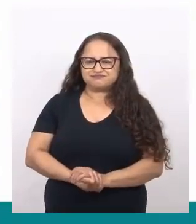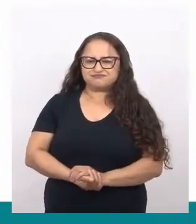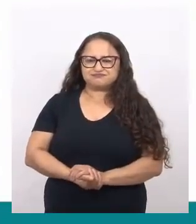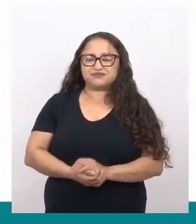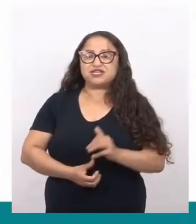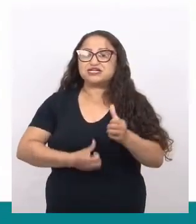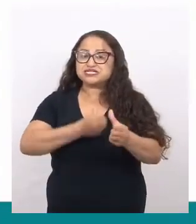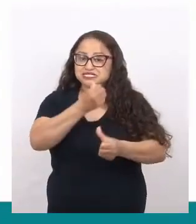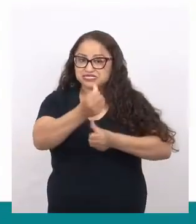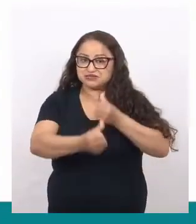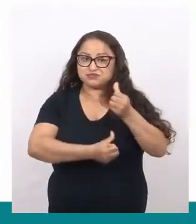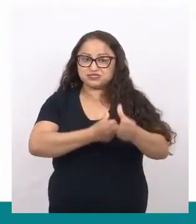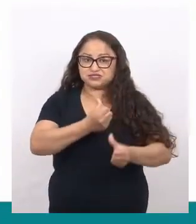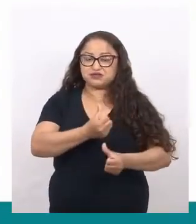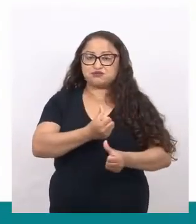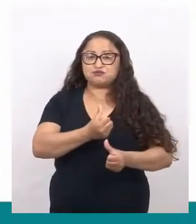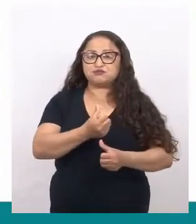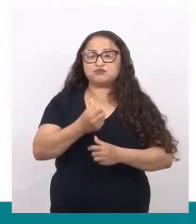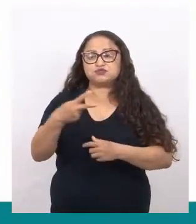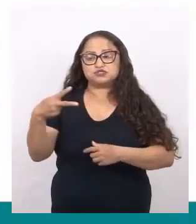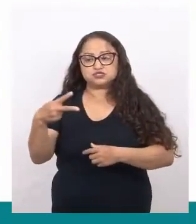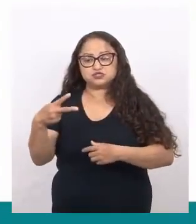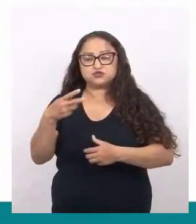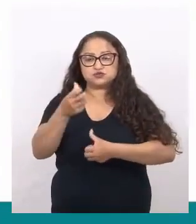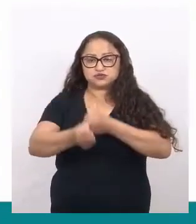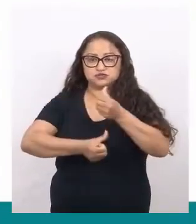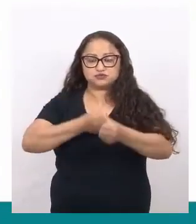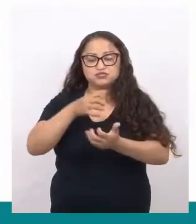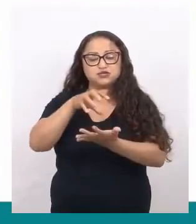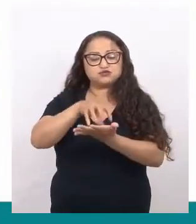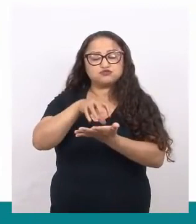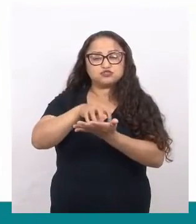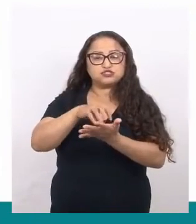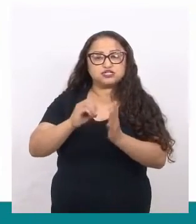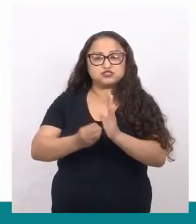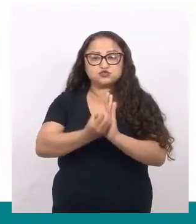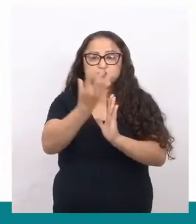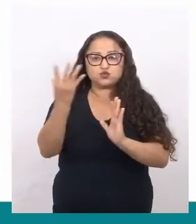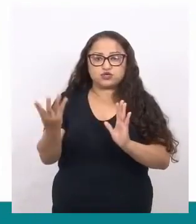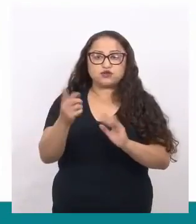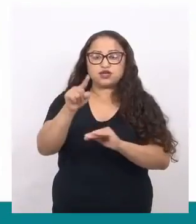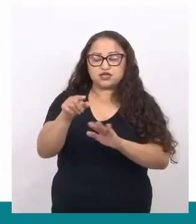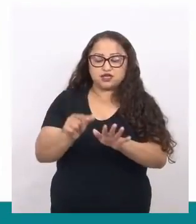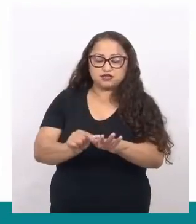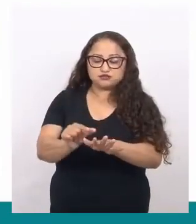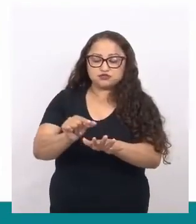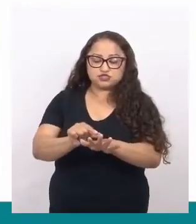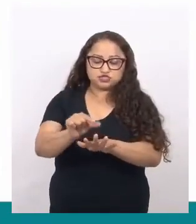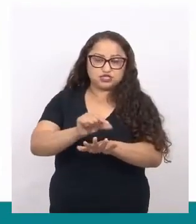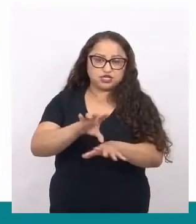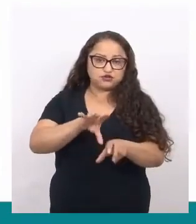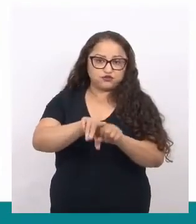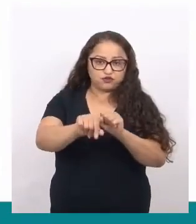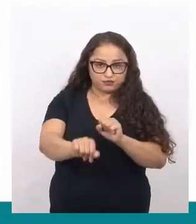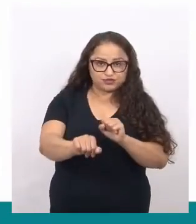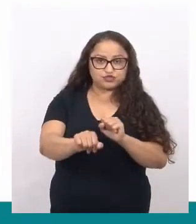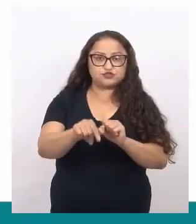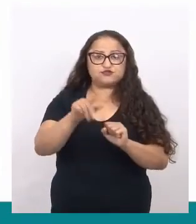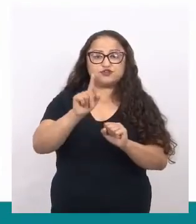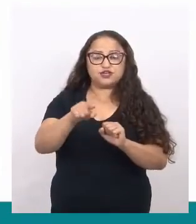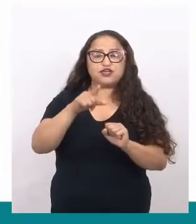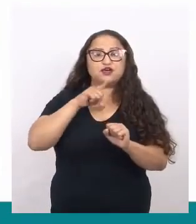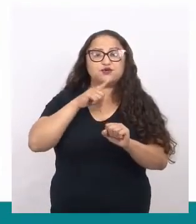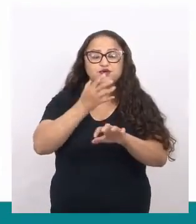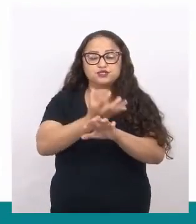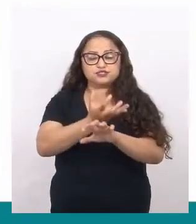Semestral, primeiro semestre, segundo semestre, são as unidades curriculares que são dos itinerários formativos, que essas